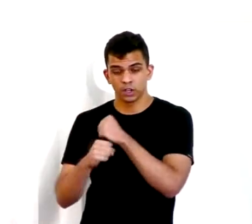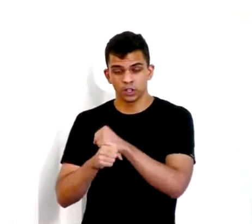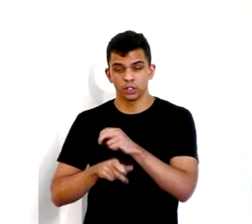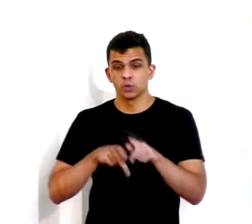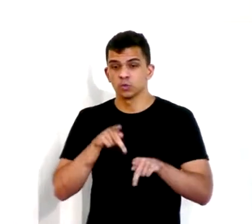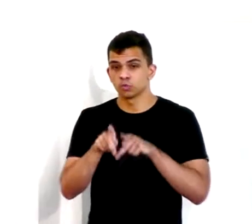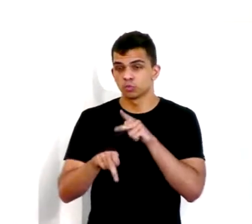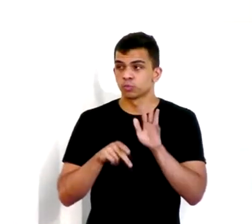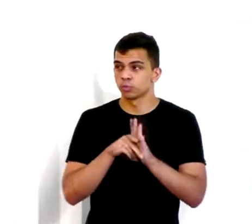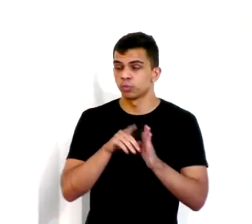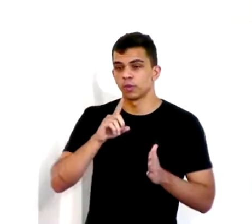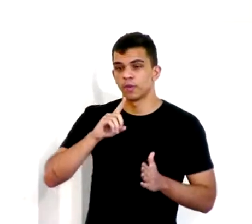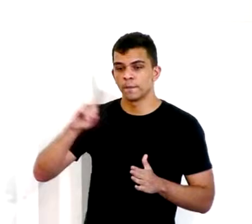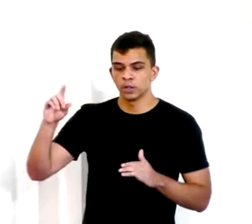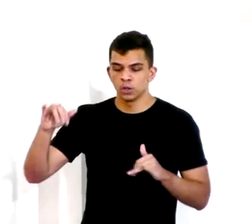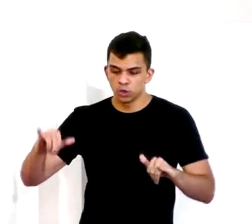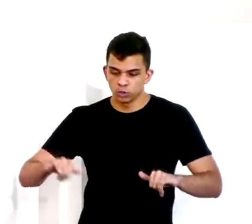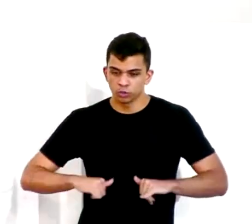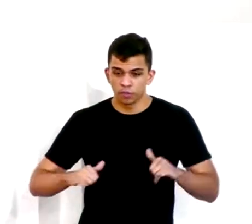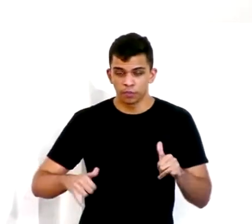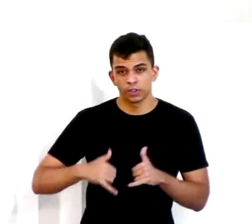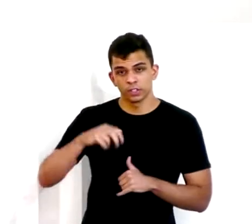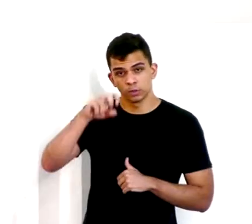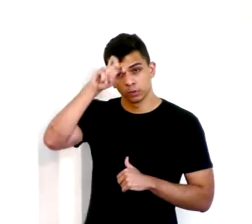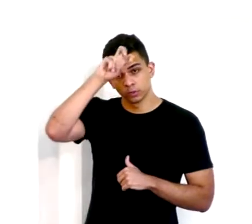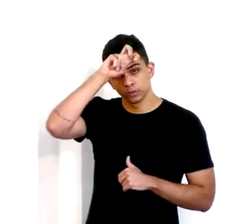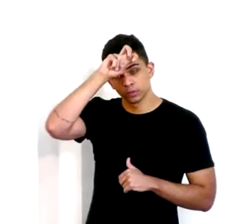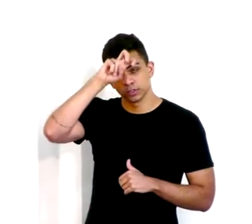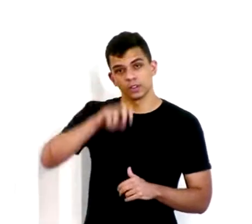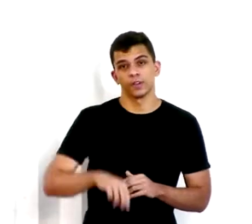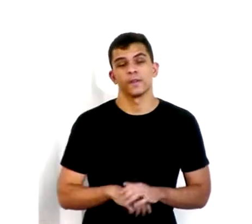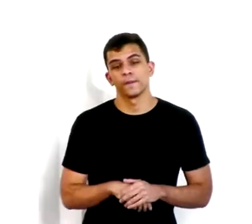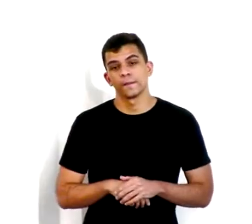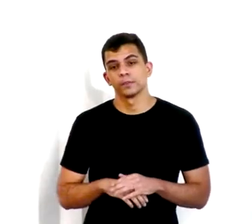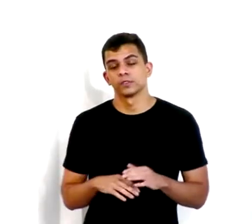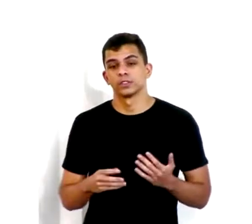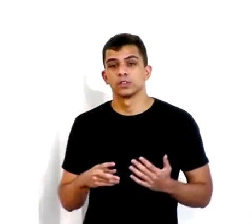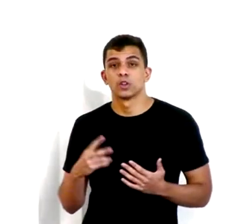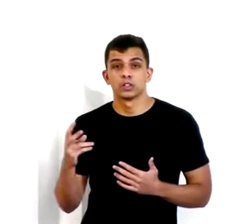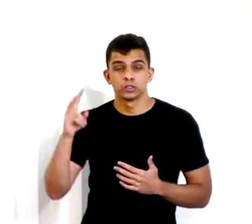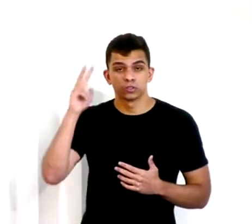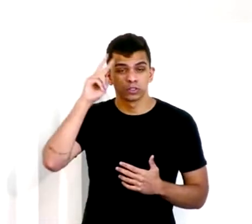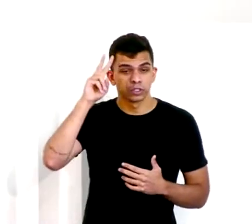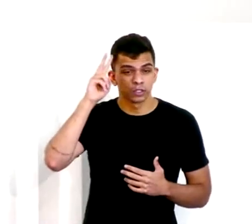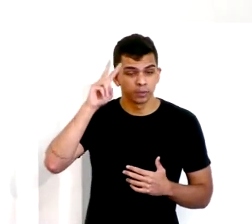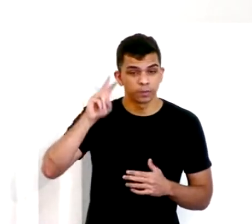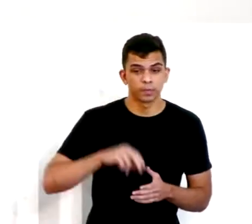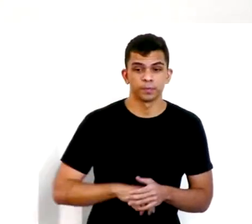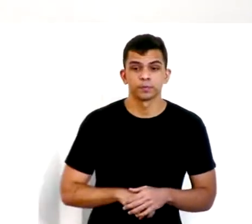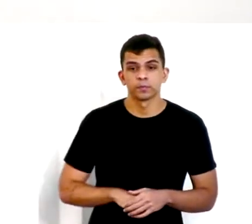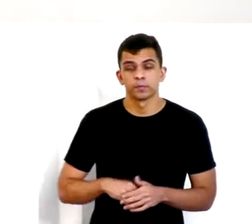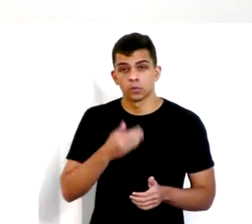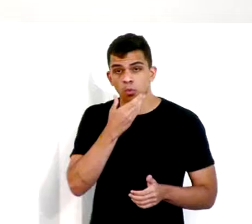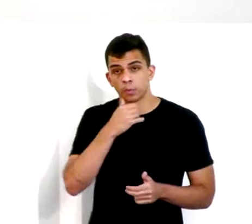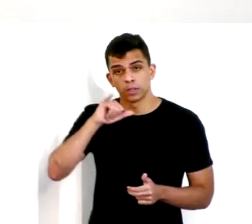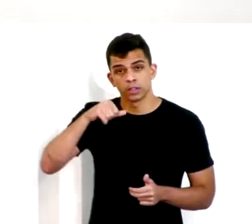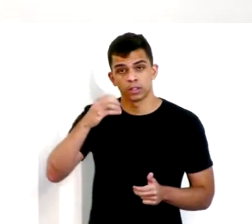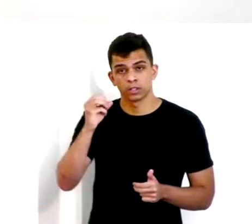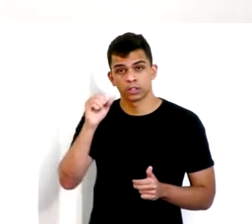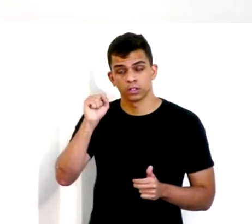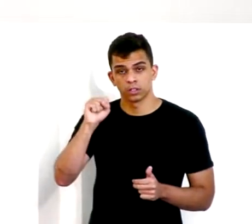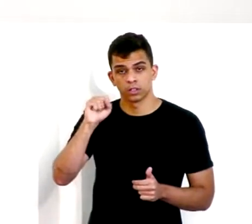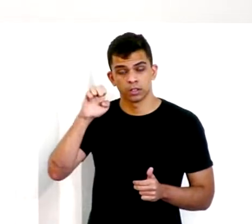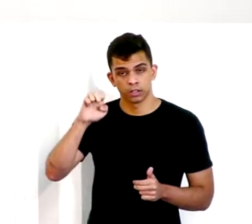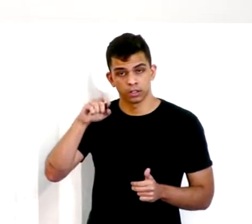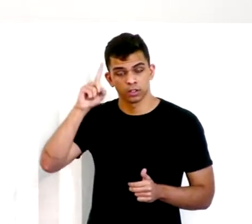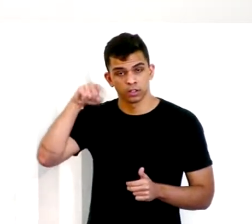em sofrimento na terra do Egito. Ele faz nos lembrar de José, que ficou 3 anos e meio na